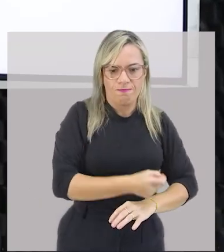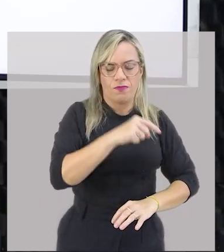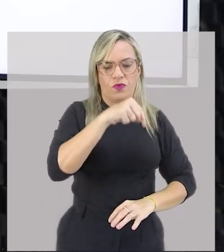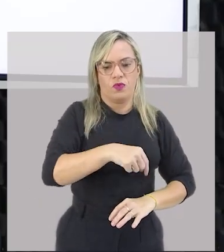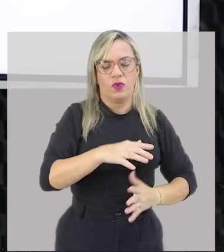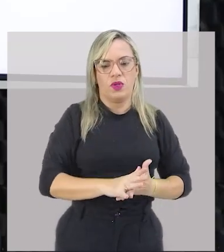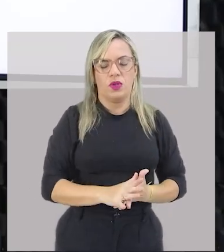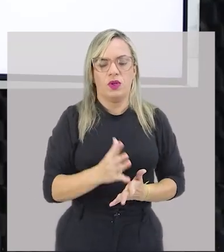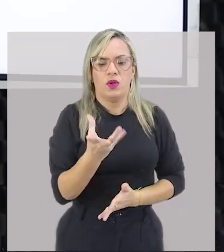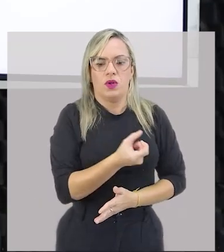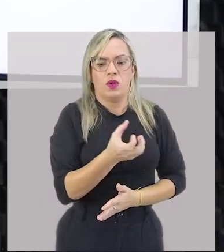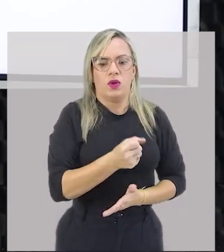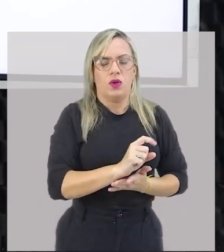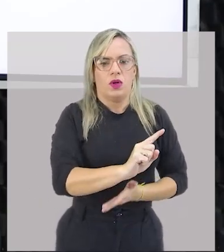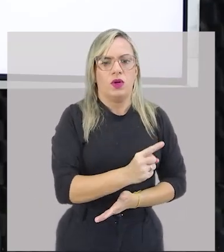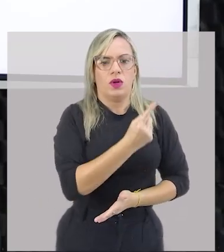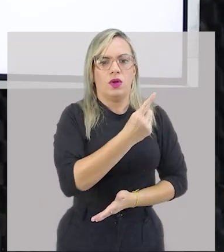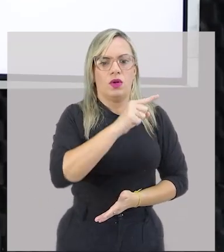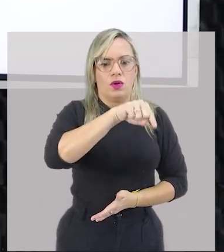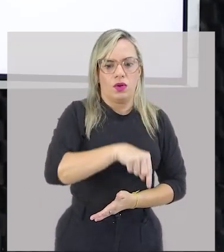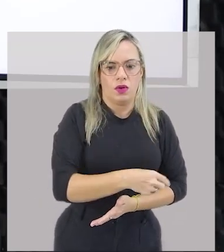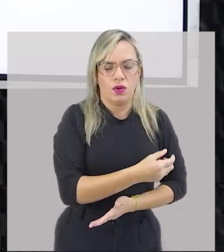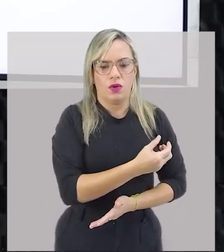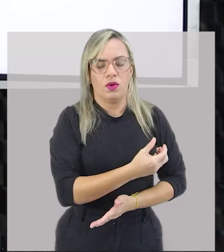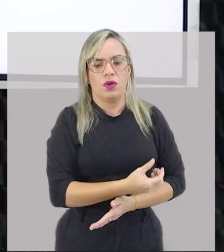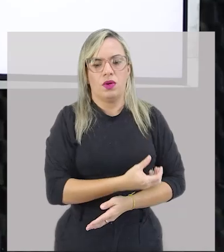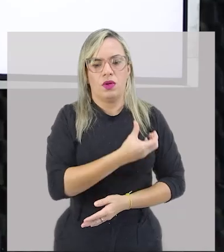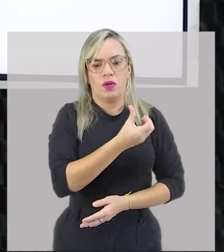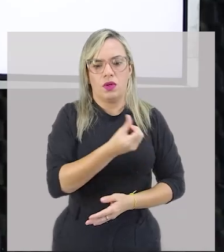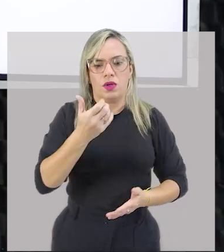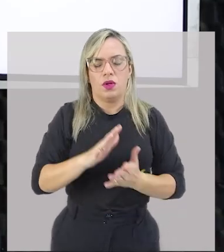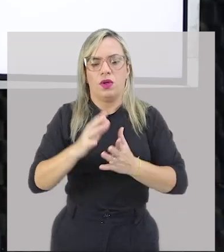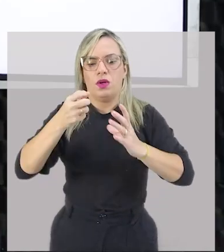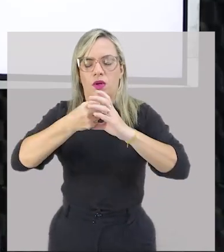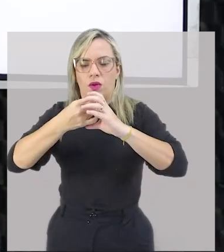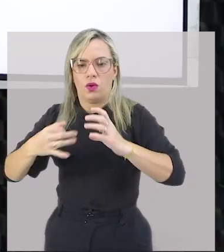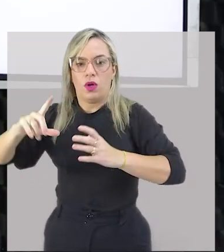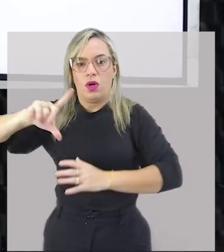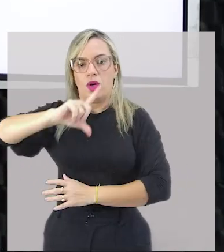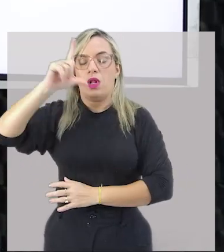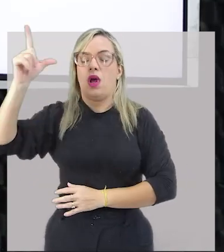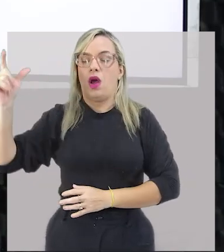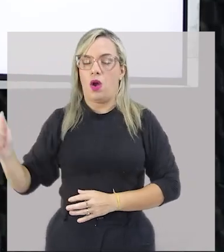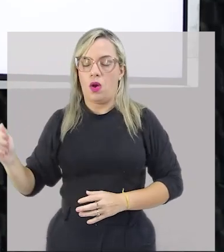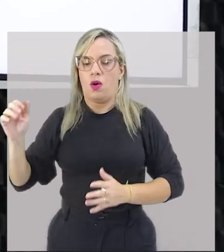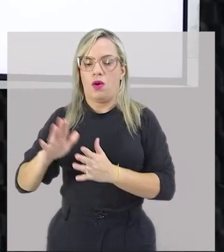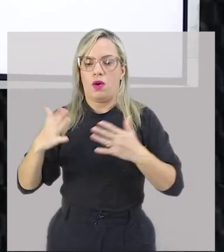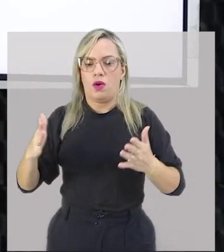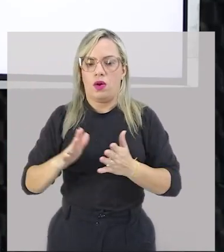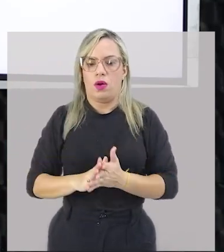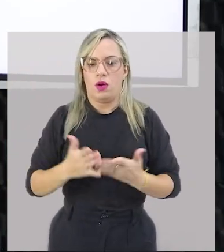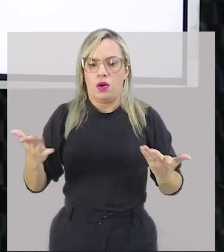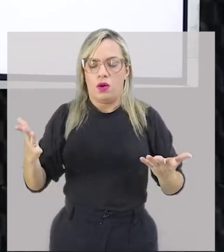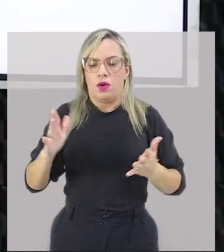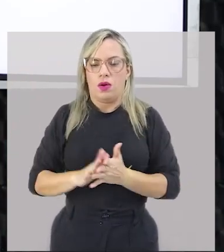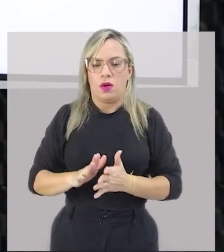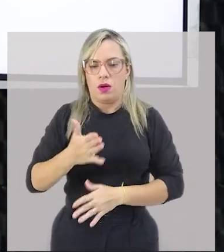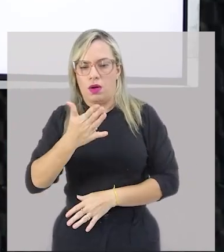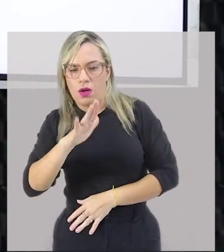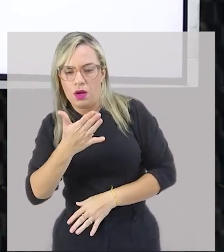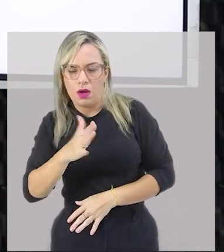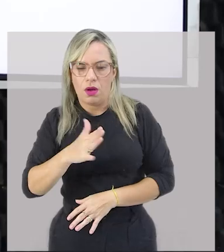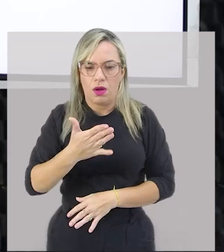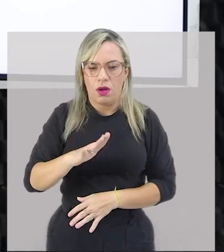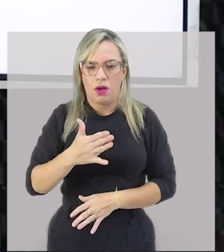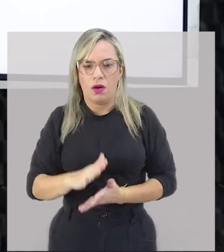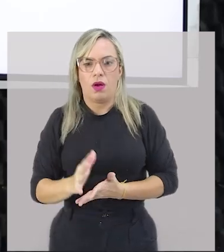baixo com uma aceleração de 1,6, que é a característica lá da Lua. Tá? Na superfície lunar é mais ou menos